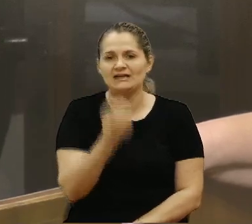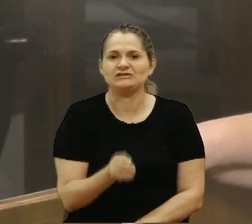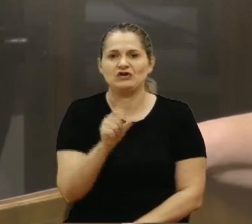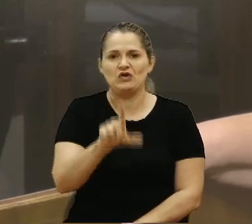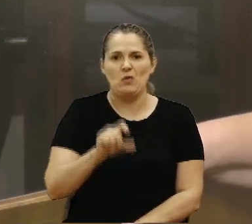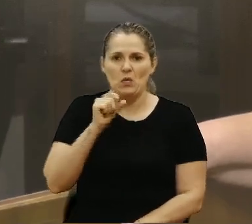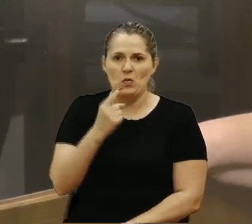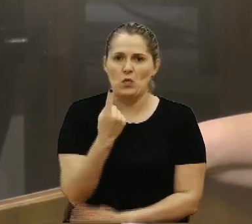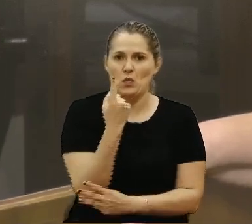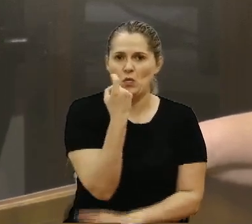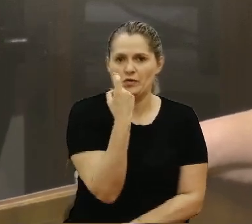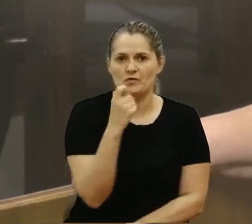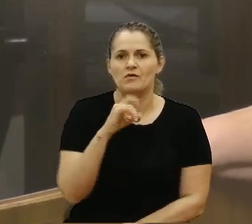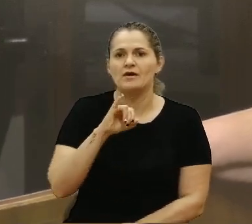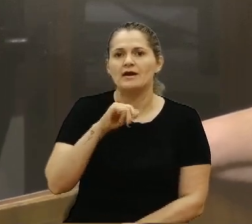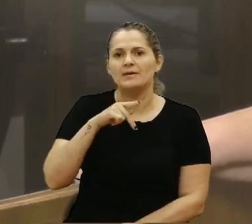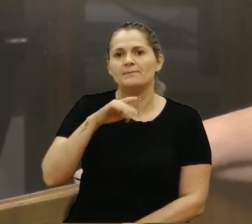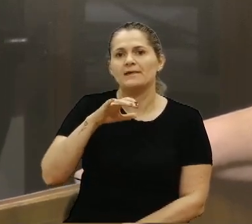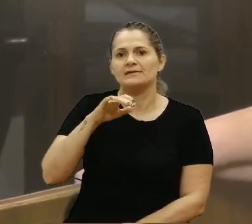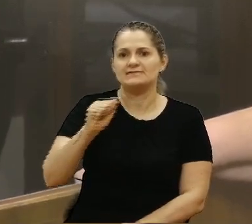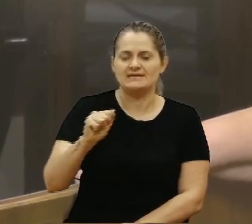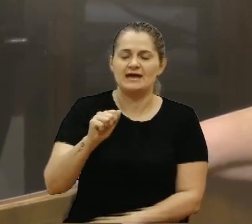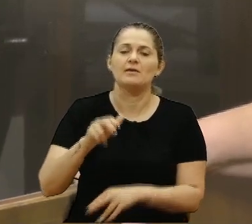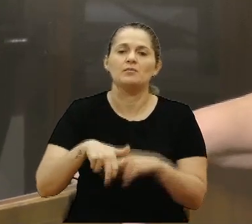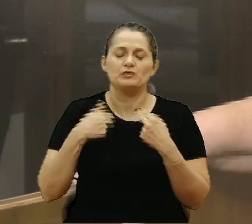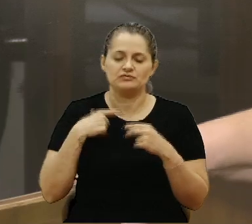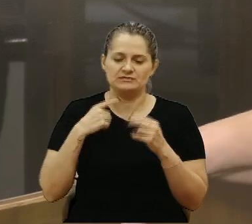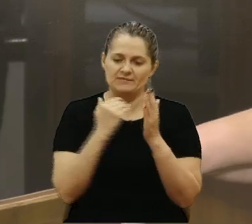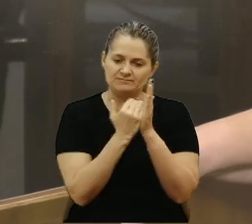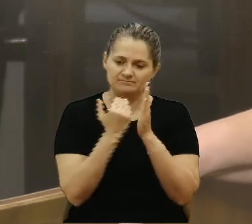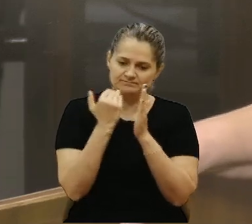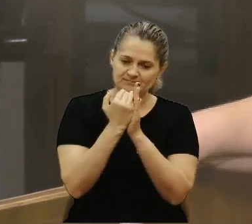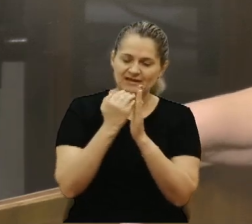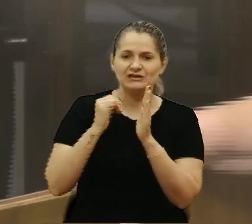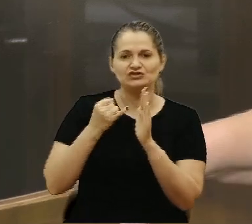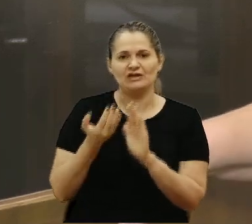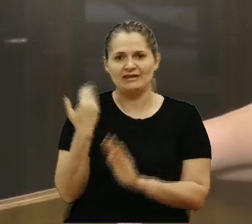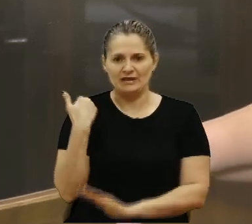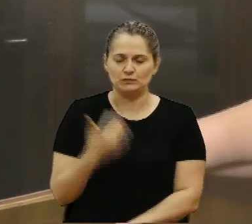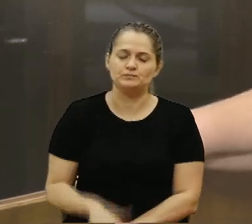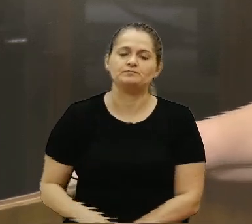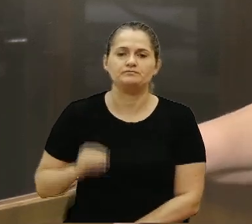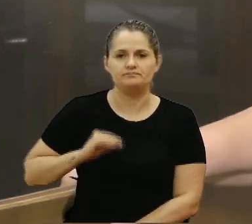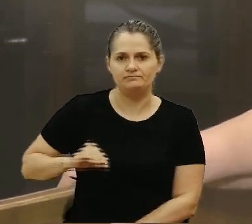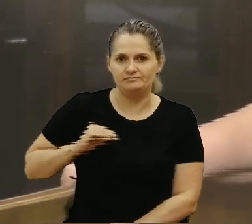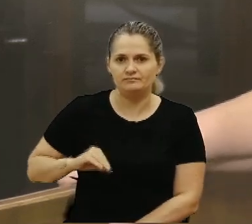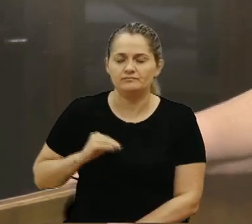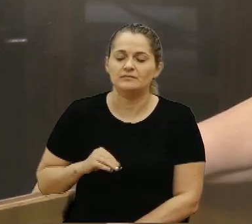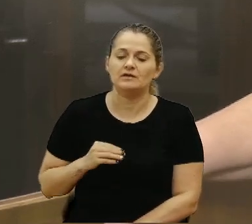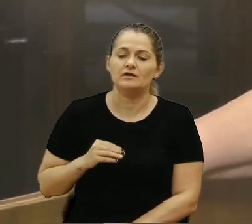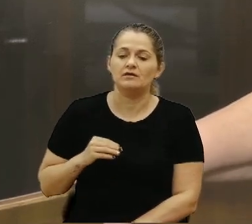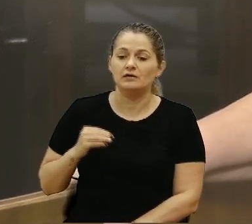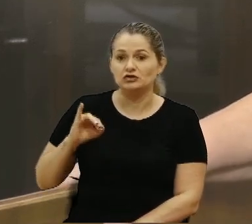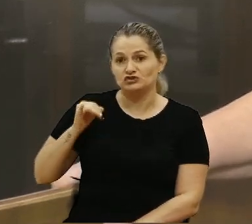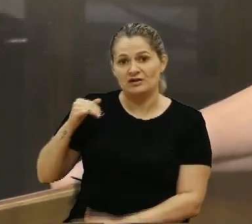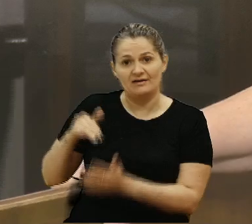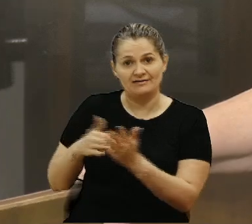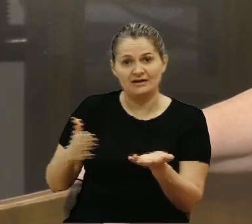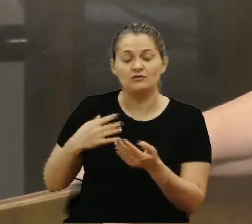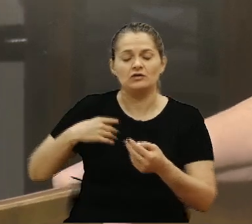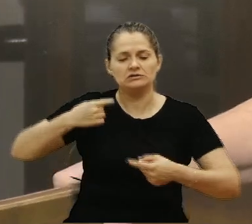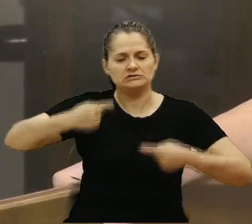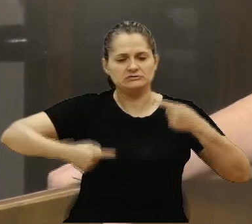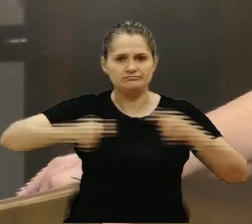nós tivemos o reajuste no início do ano. Desde lá, nós estamos discutindo 2 questões.